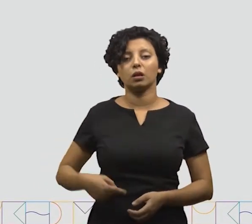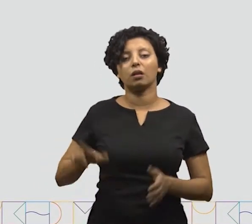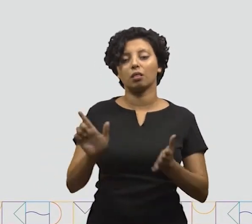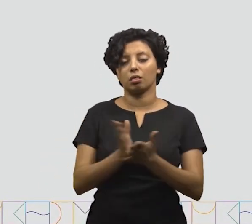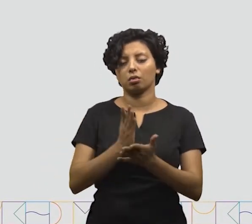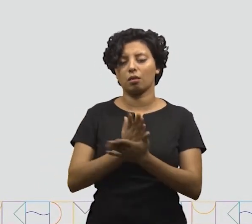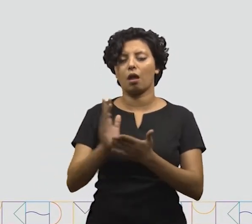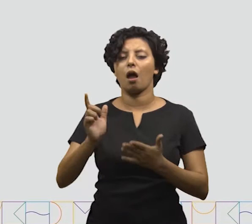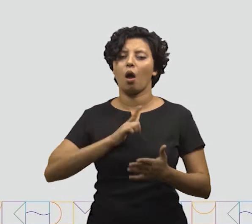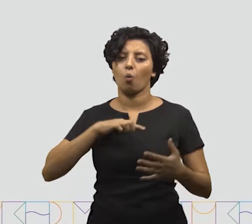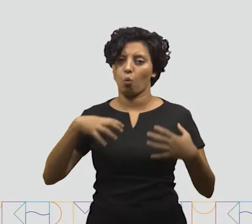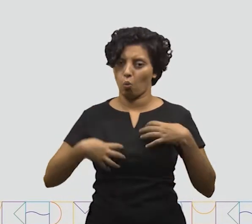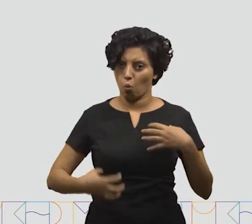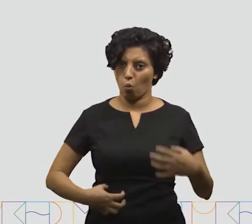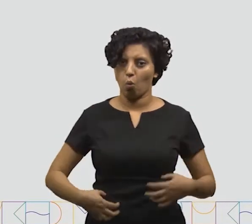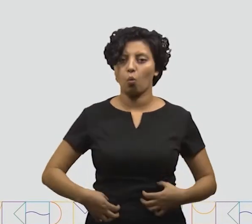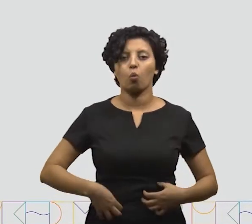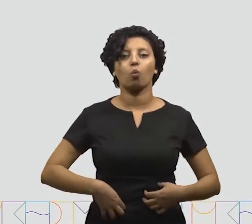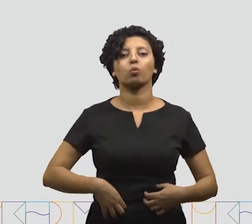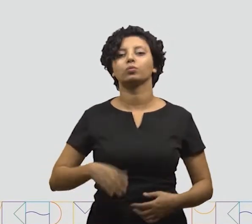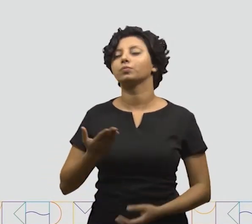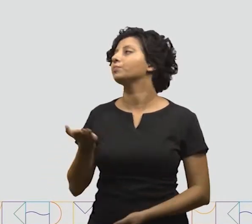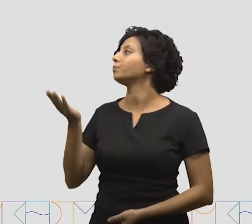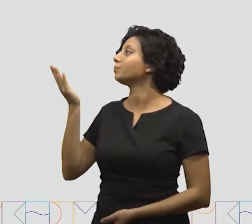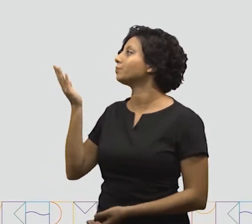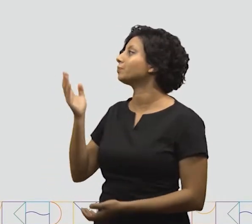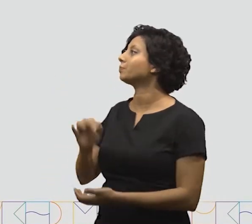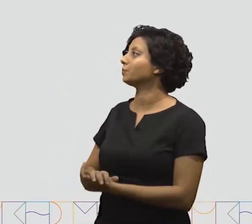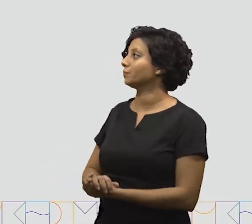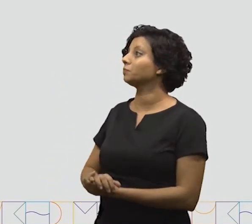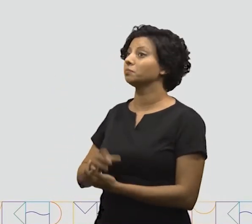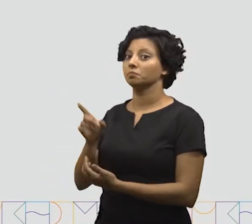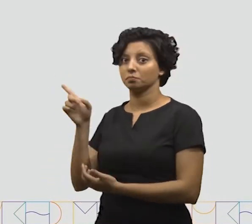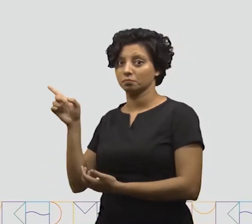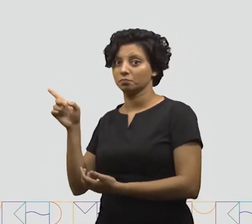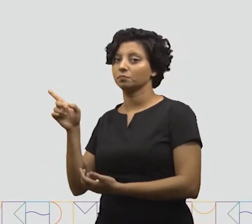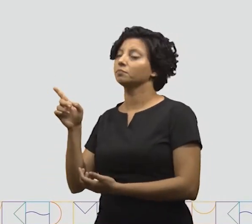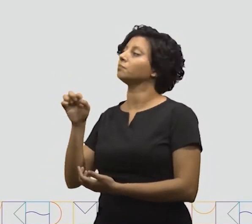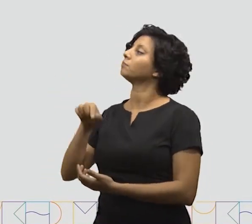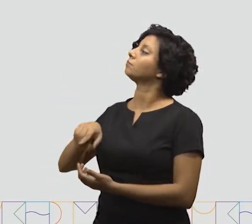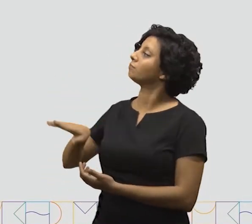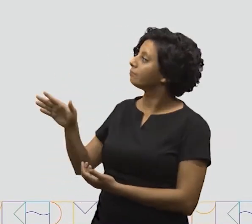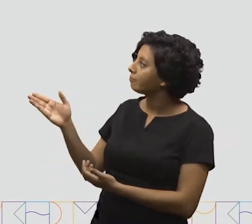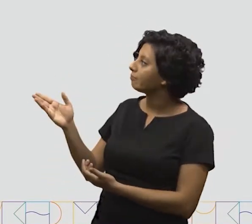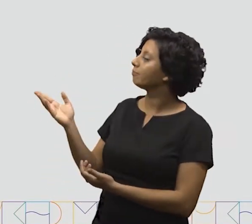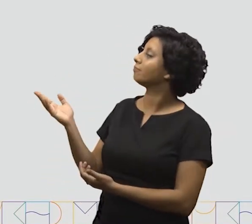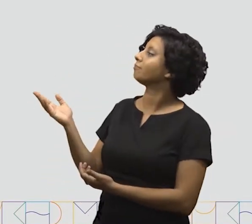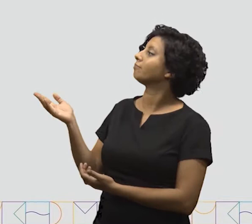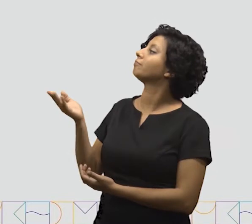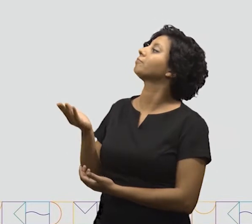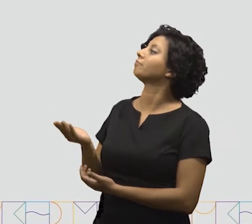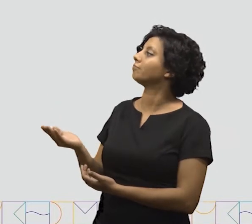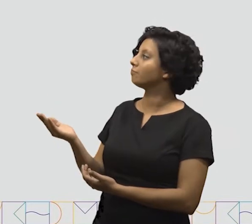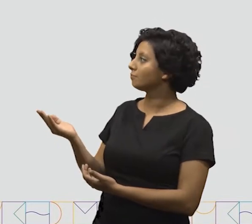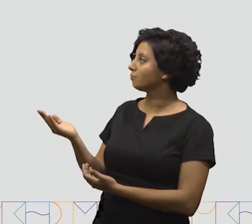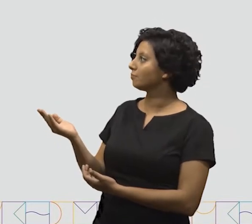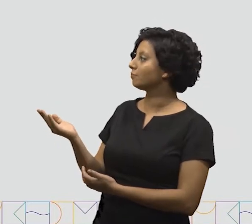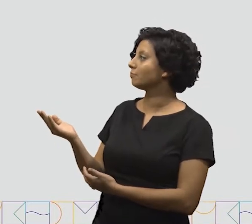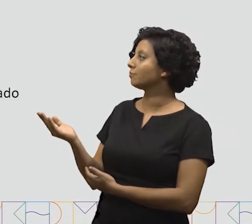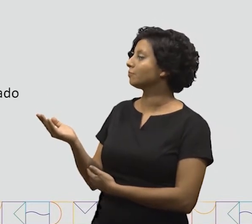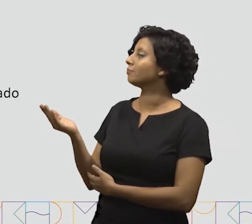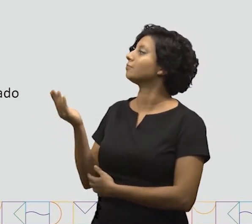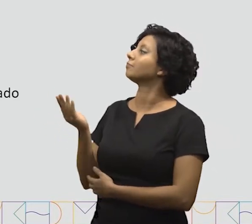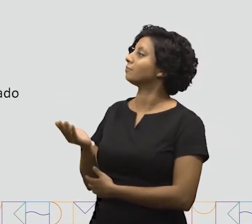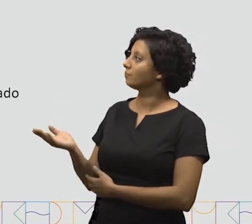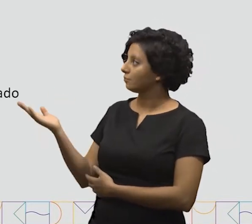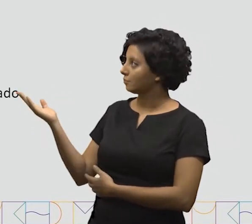órgãos, como boca, faringe, esôfago, estômago,